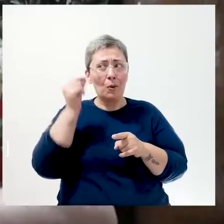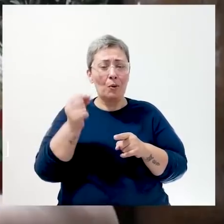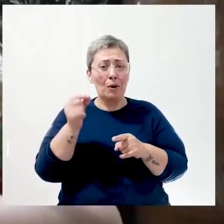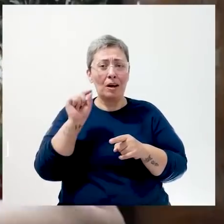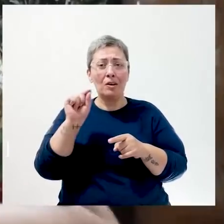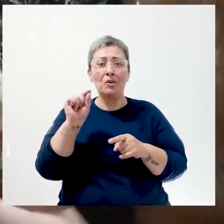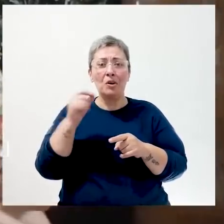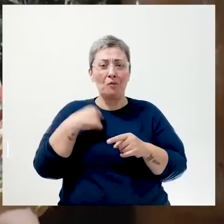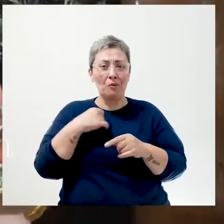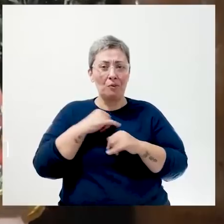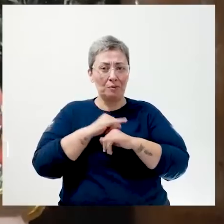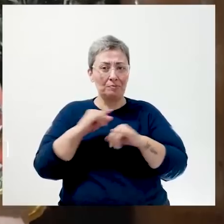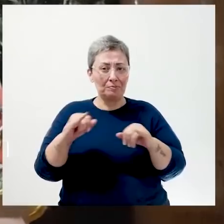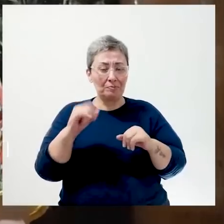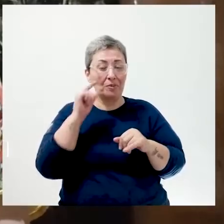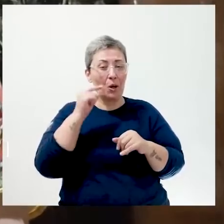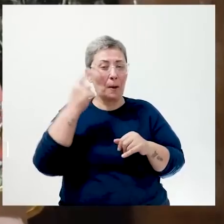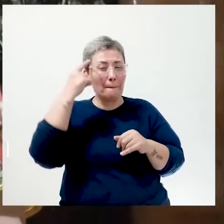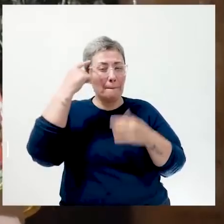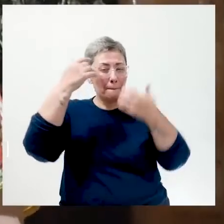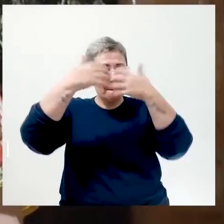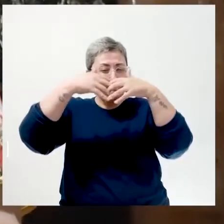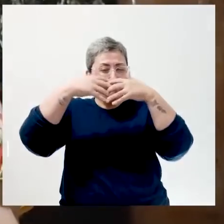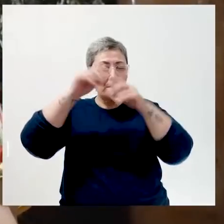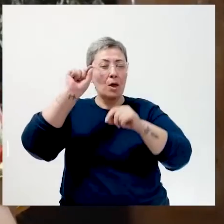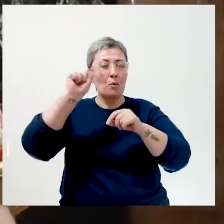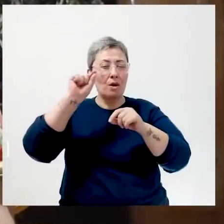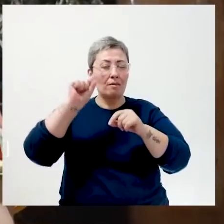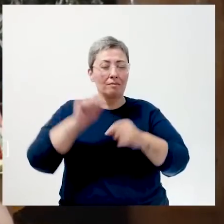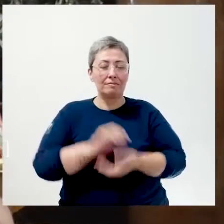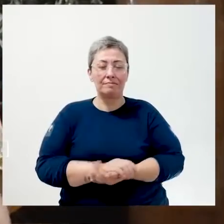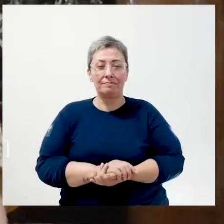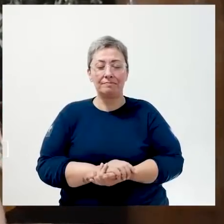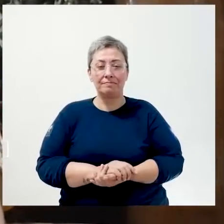Eu vou dizer para vocês que pensamento é esse.